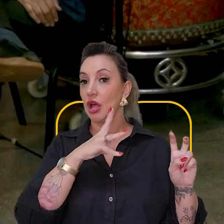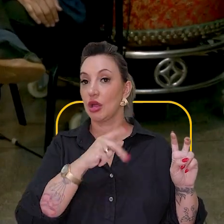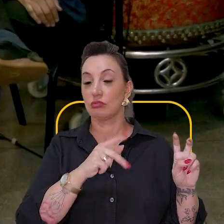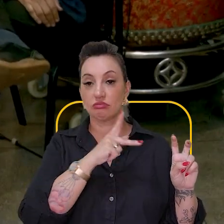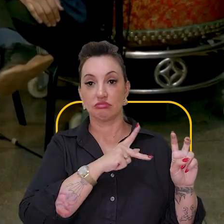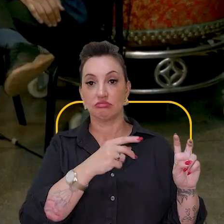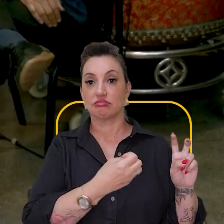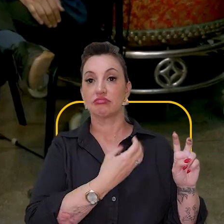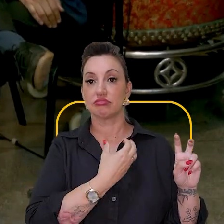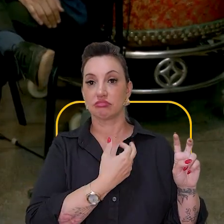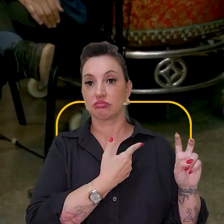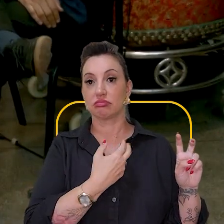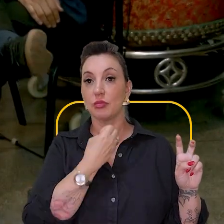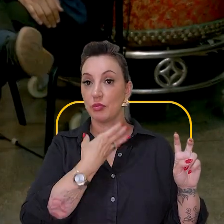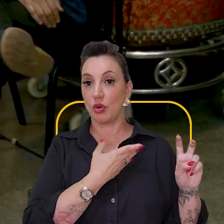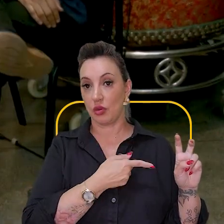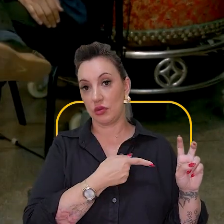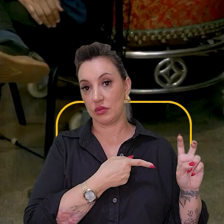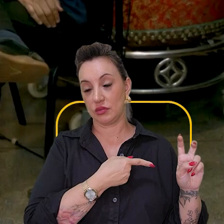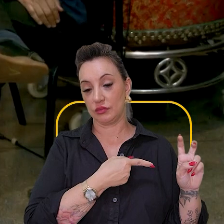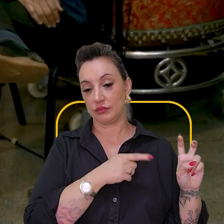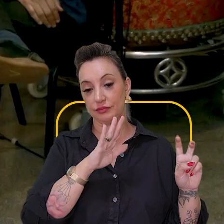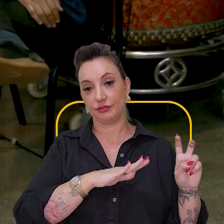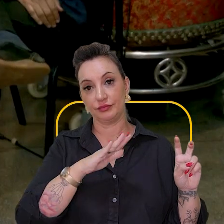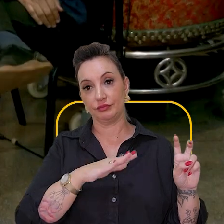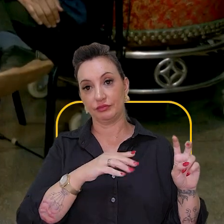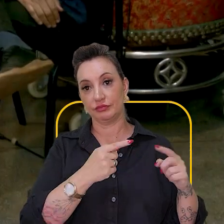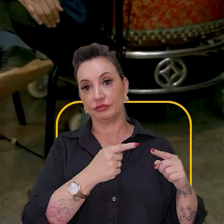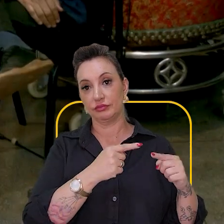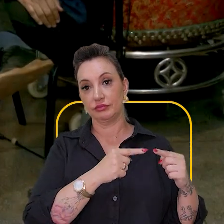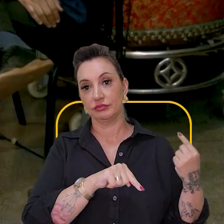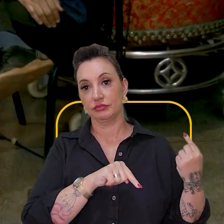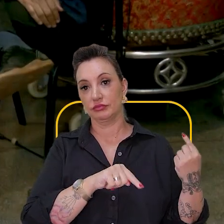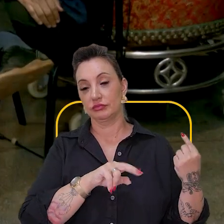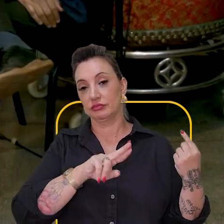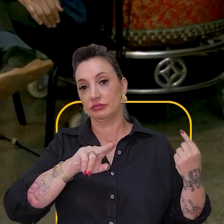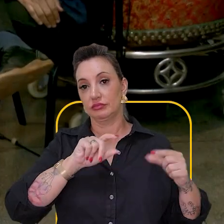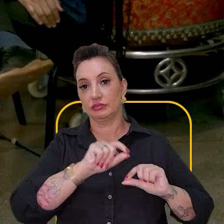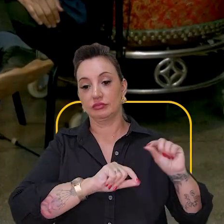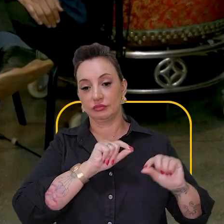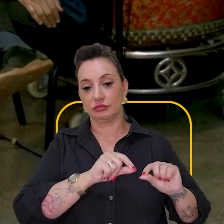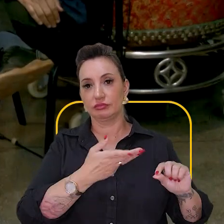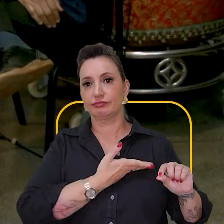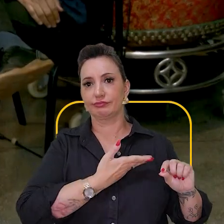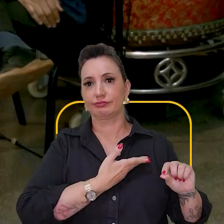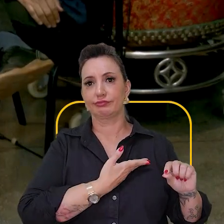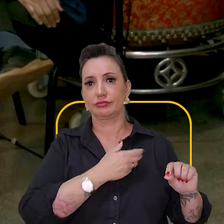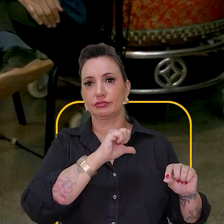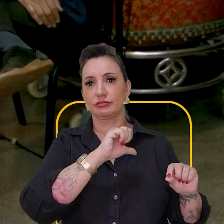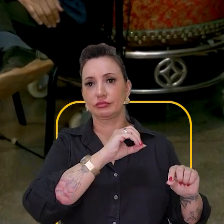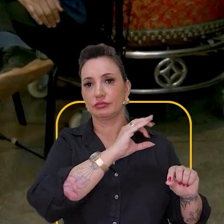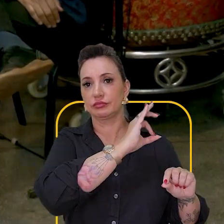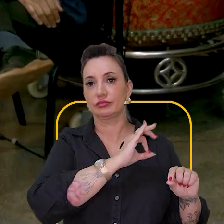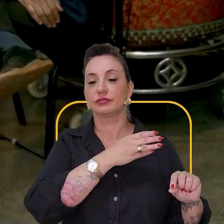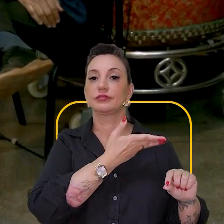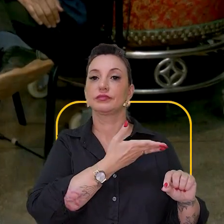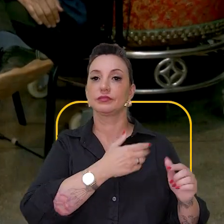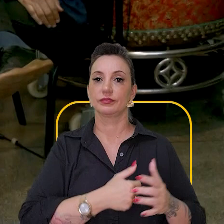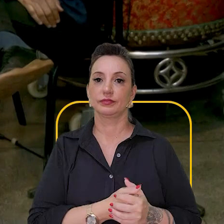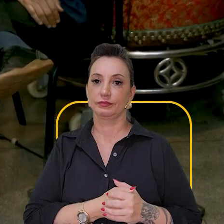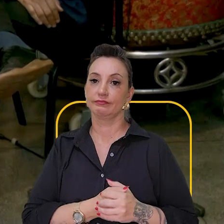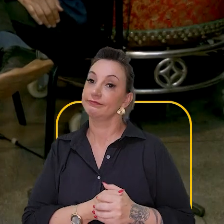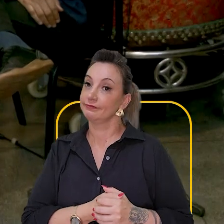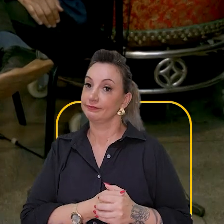todos os meus Mestres me ensinaram coisas boas a gente acabou se desligando por diversos fatores mas eu tenho amizade com 90% deles